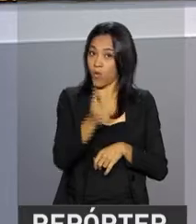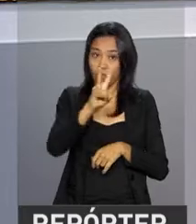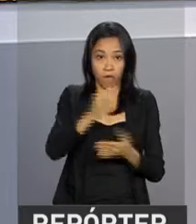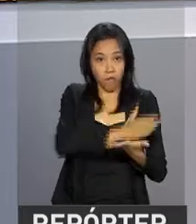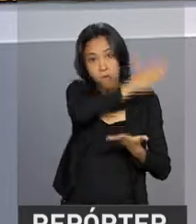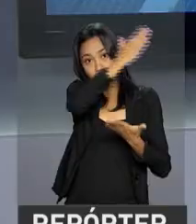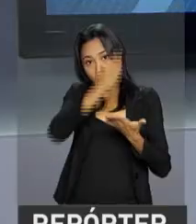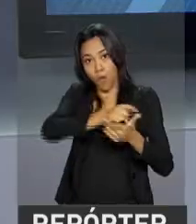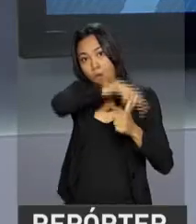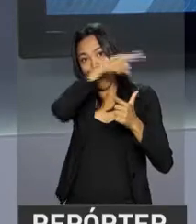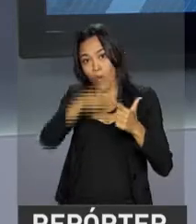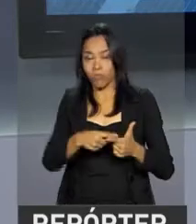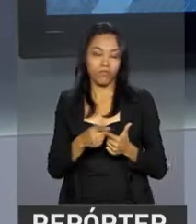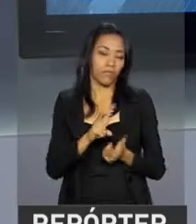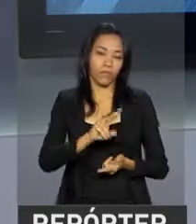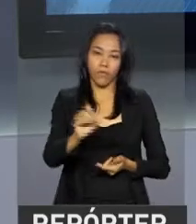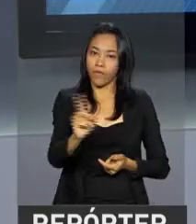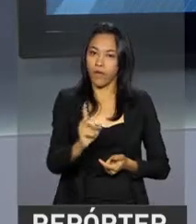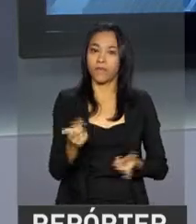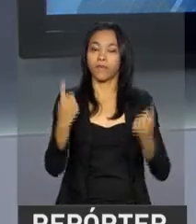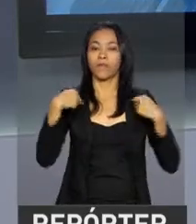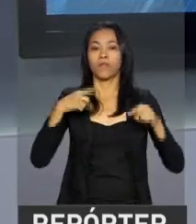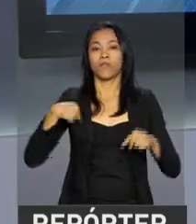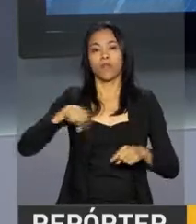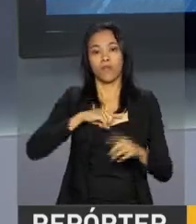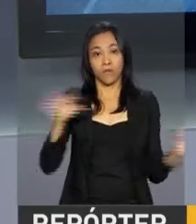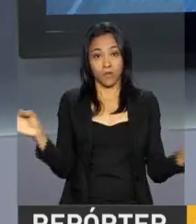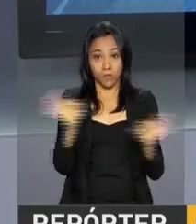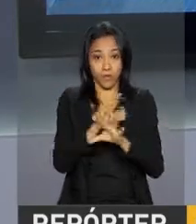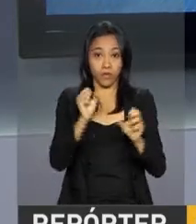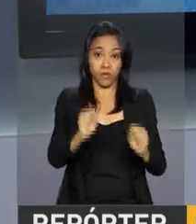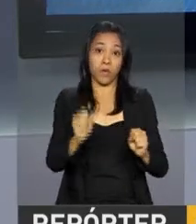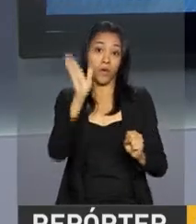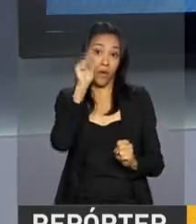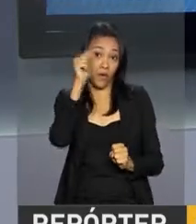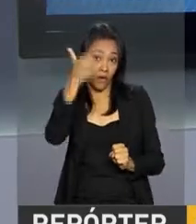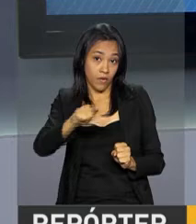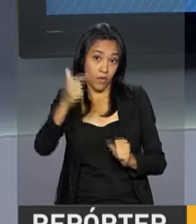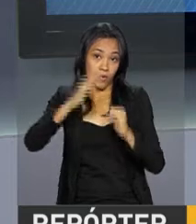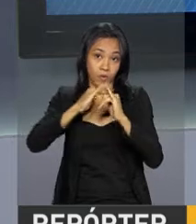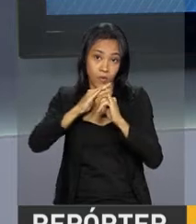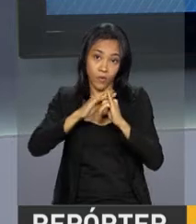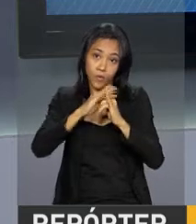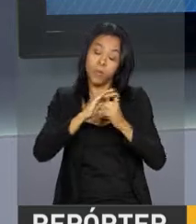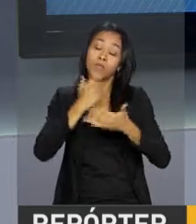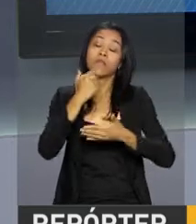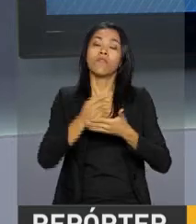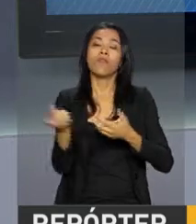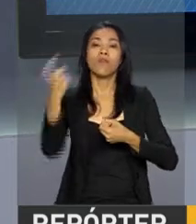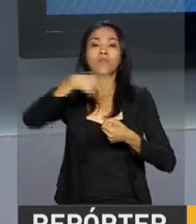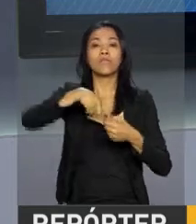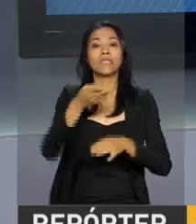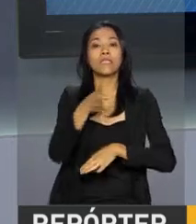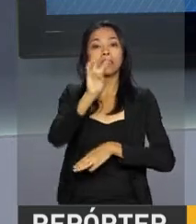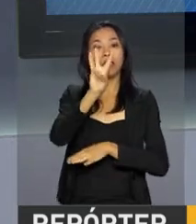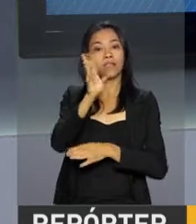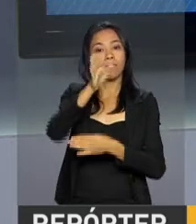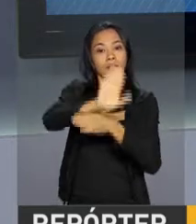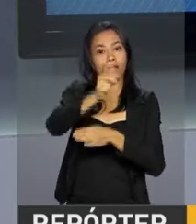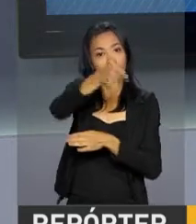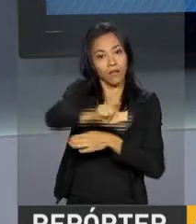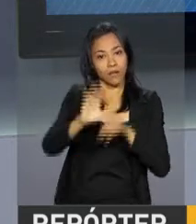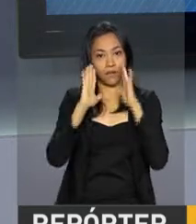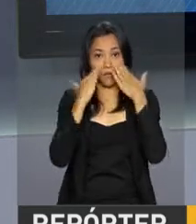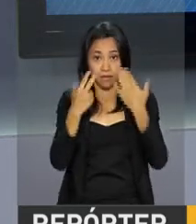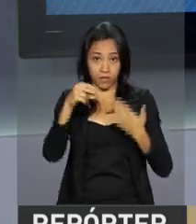estendido nós ficamos por aqui você pode rever as reportagens no youtube voltamos às três da tarde na próxima edição do repórter